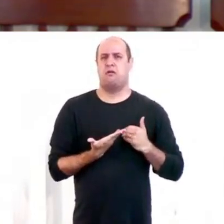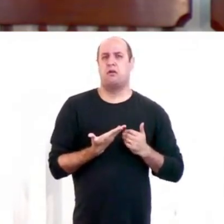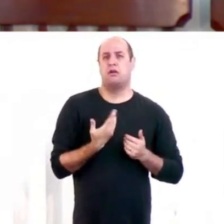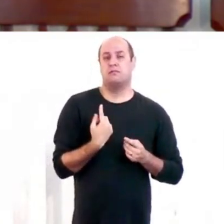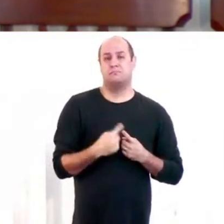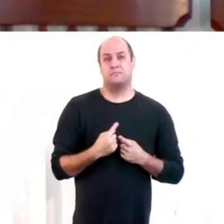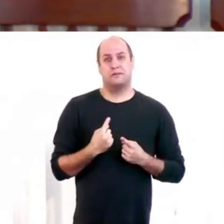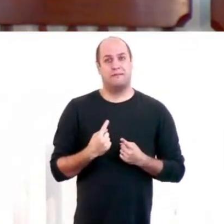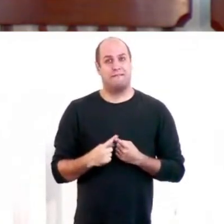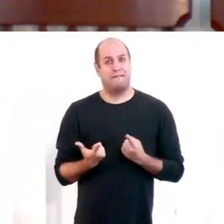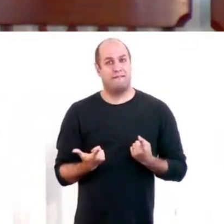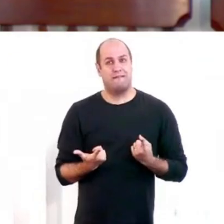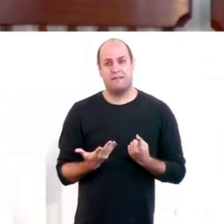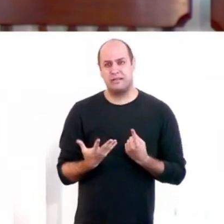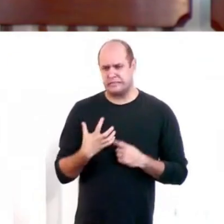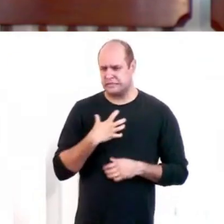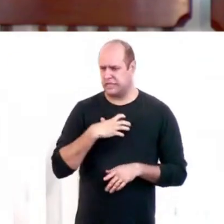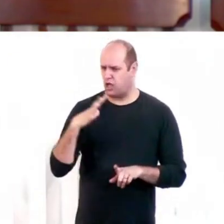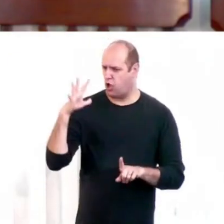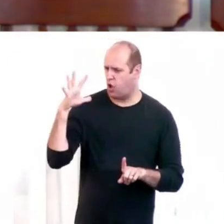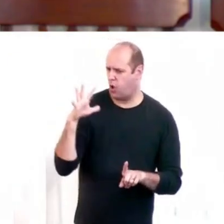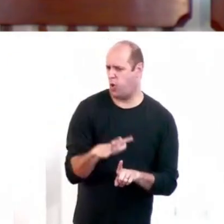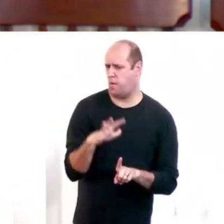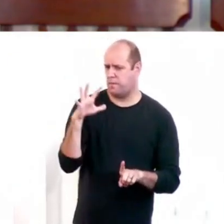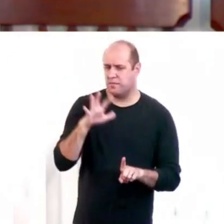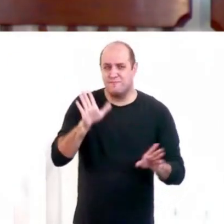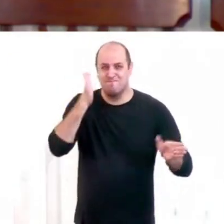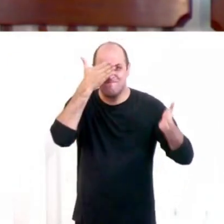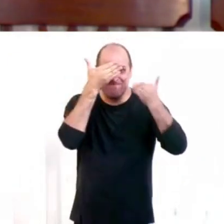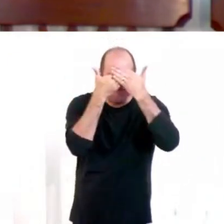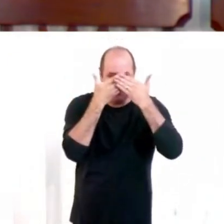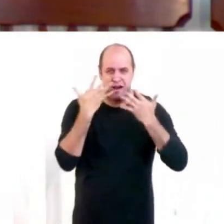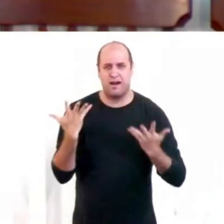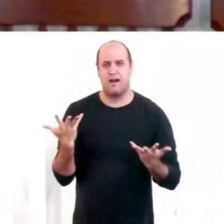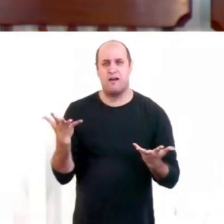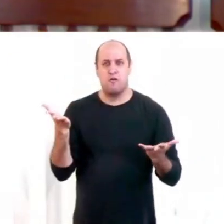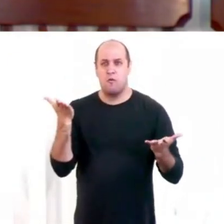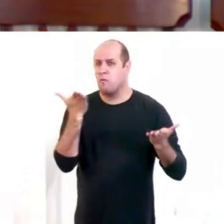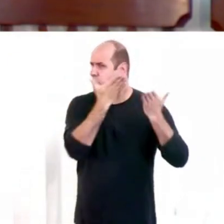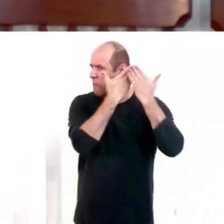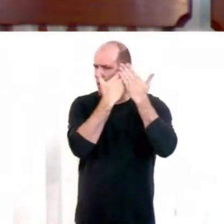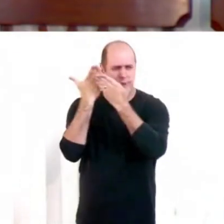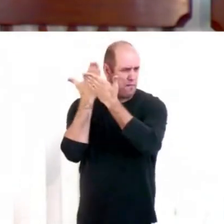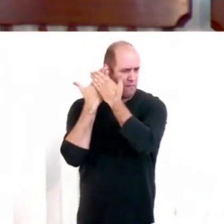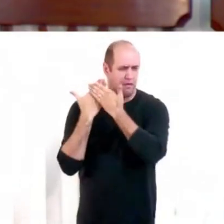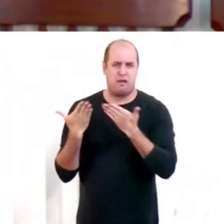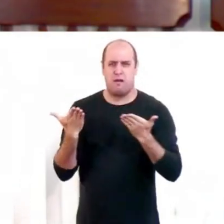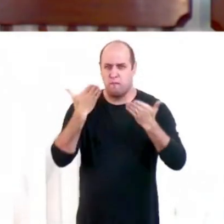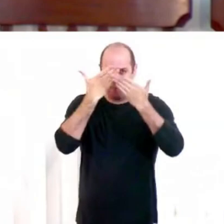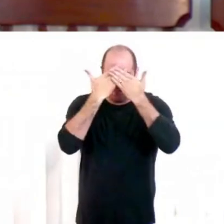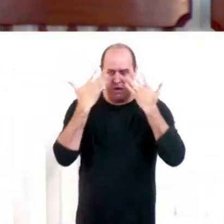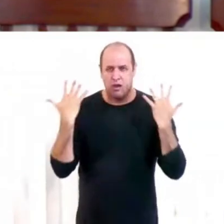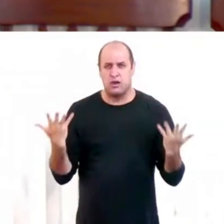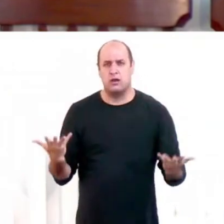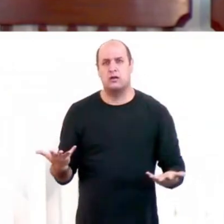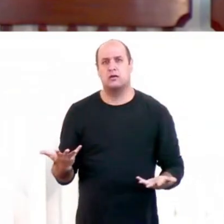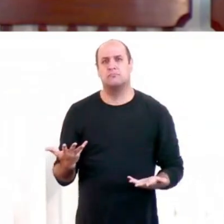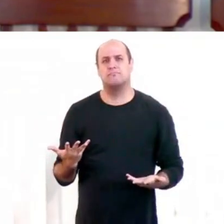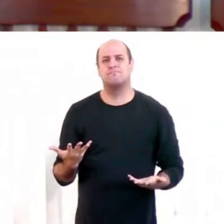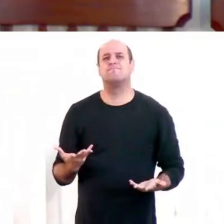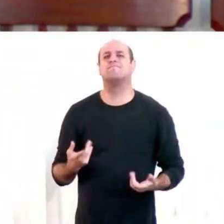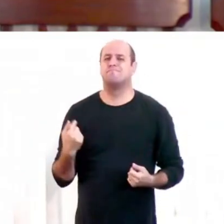estão oprimidos, estão com os olhos fechados, ouvidos fechados. Por isso, a importância